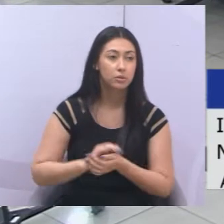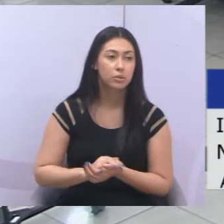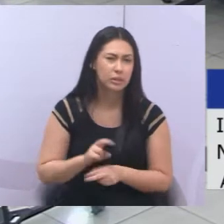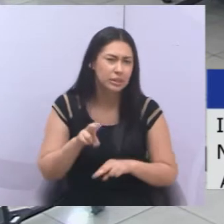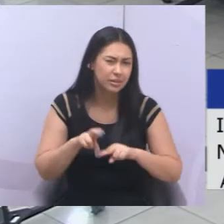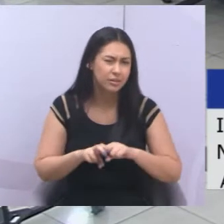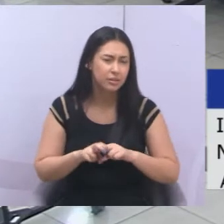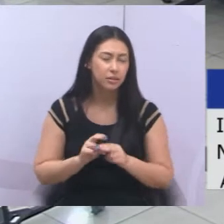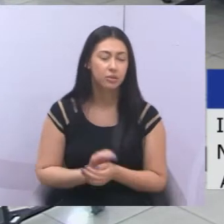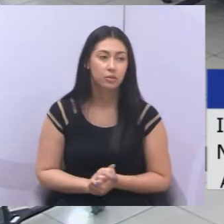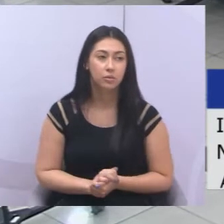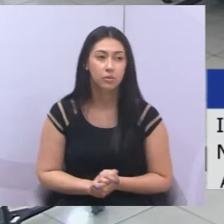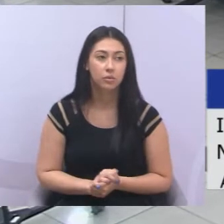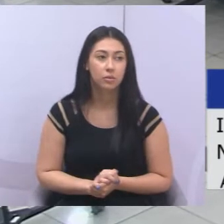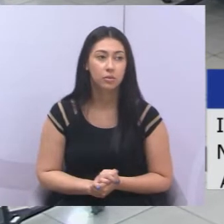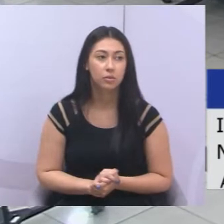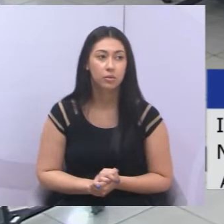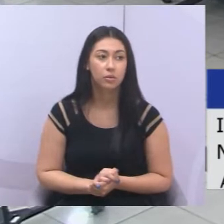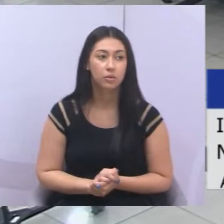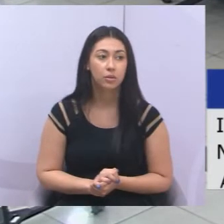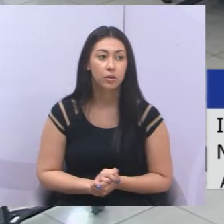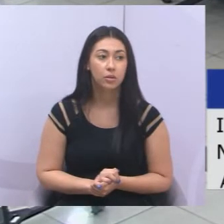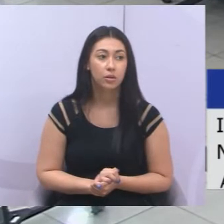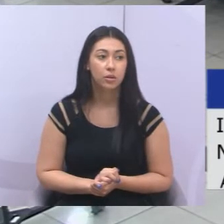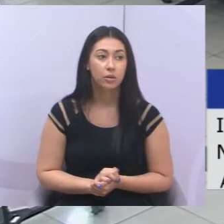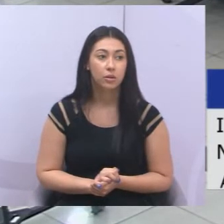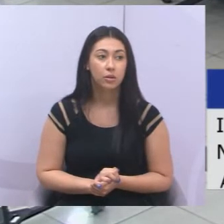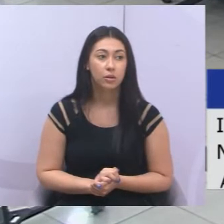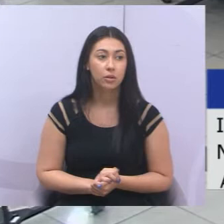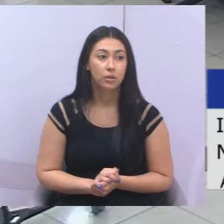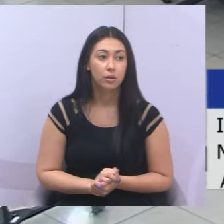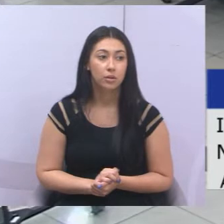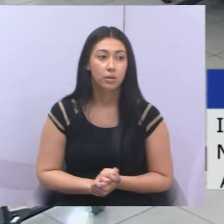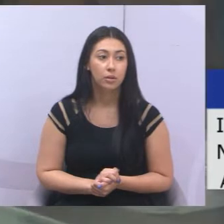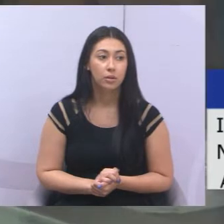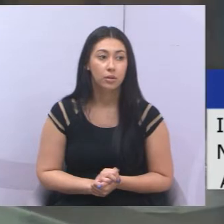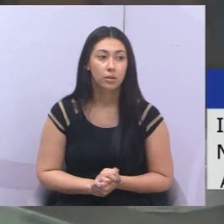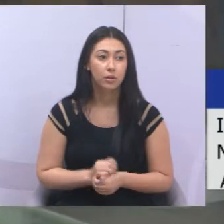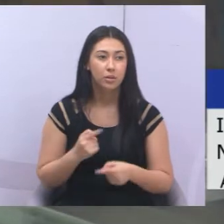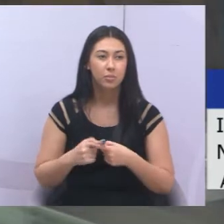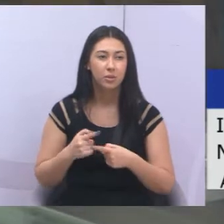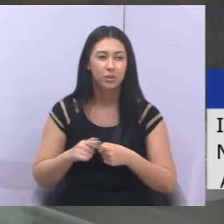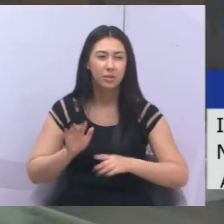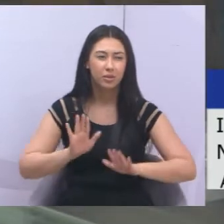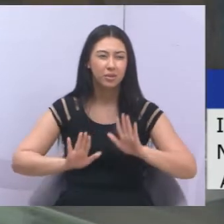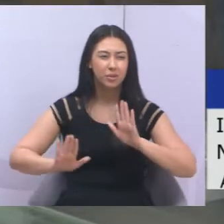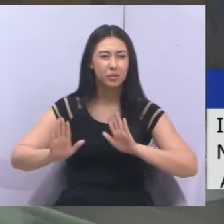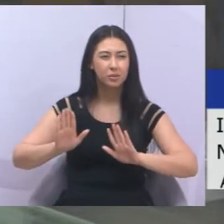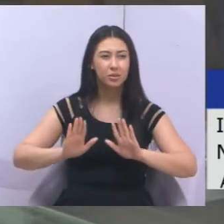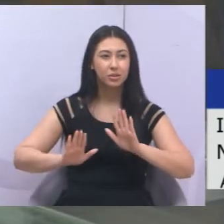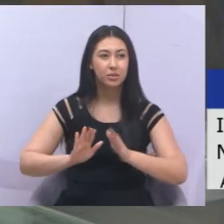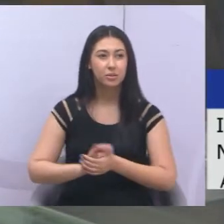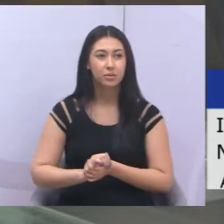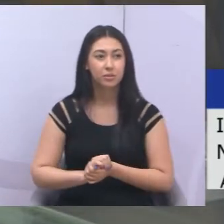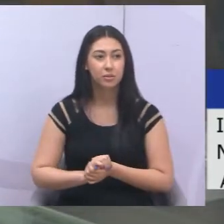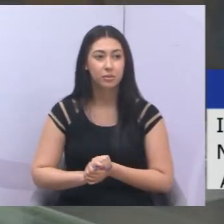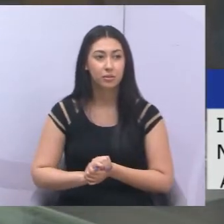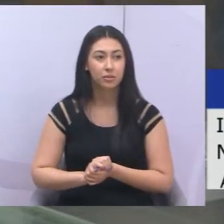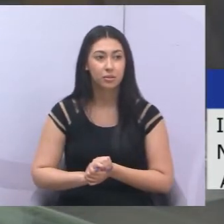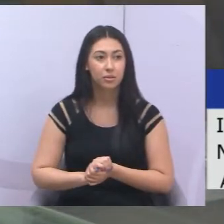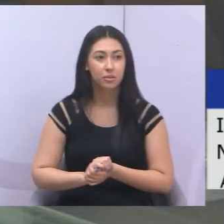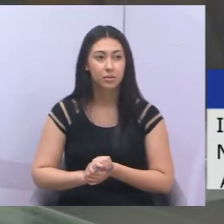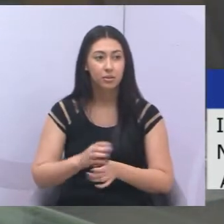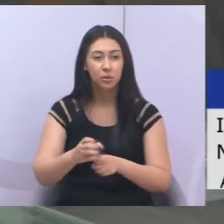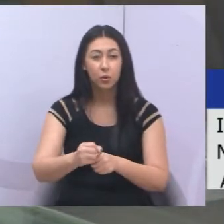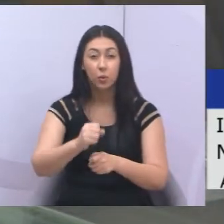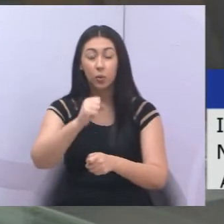daqui mesmo, da minha mesa, até por uma questão aí de cuidados, né? Aquele microfone ali da tribuna está sendo